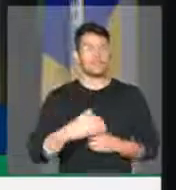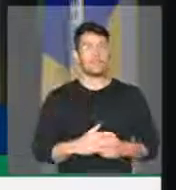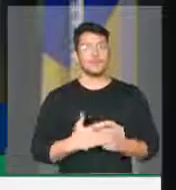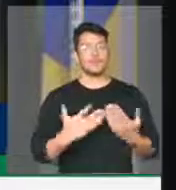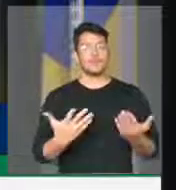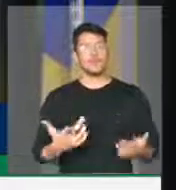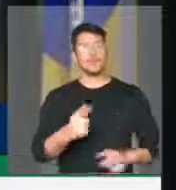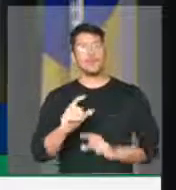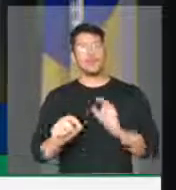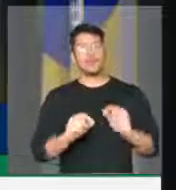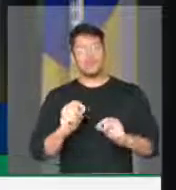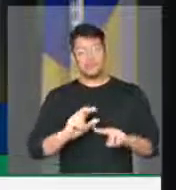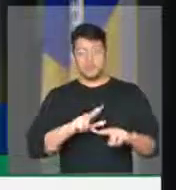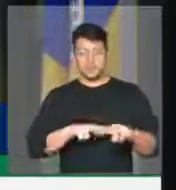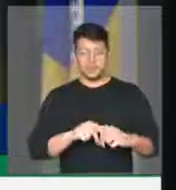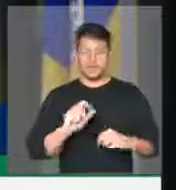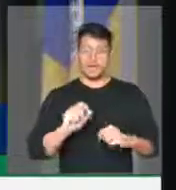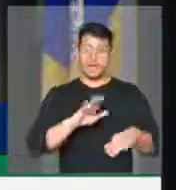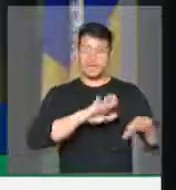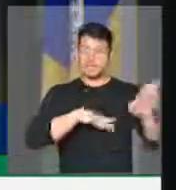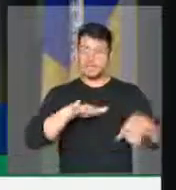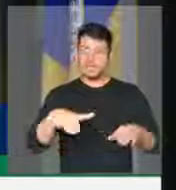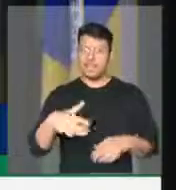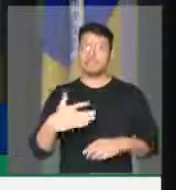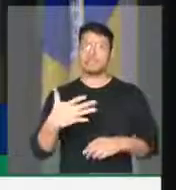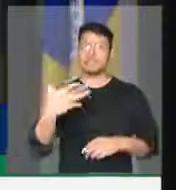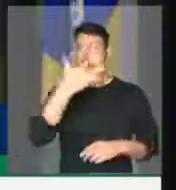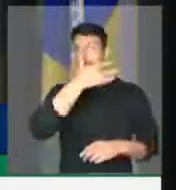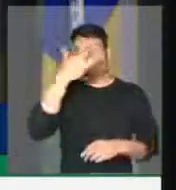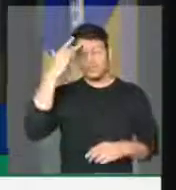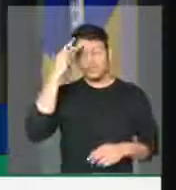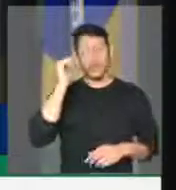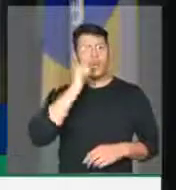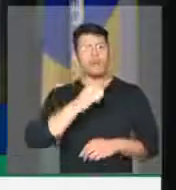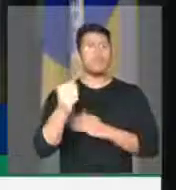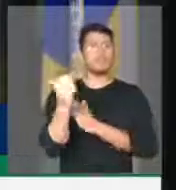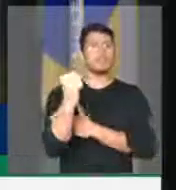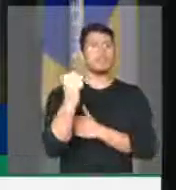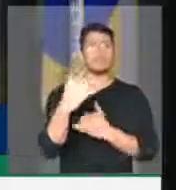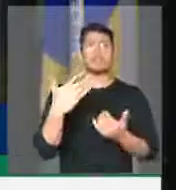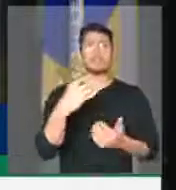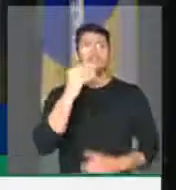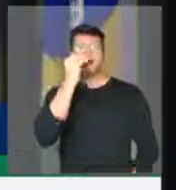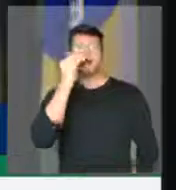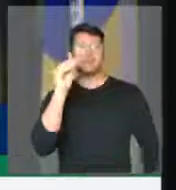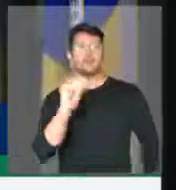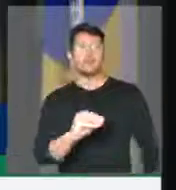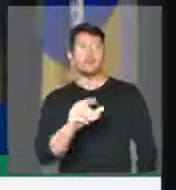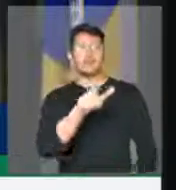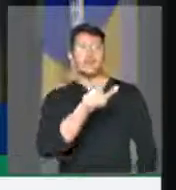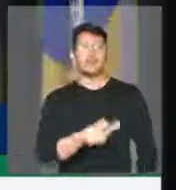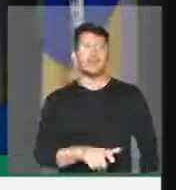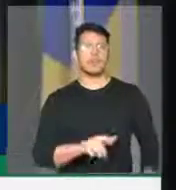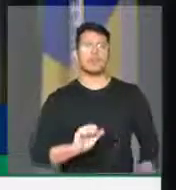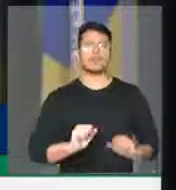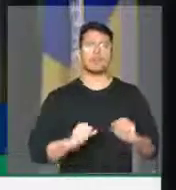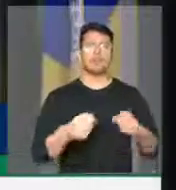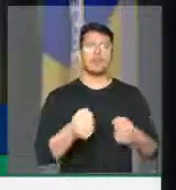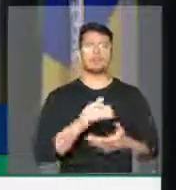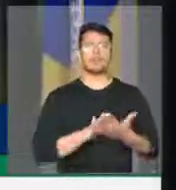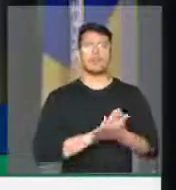mulheres que estudam, que enfrentam os desafios da vida. O caso aqui da presidenta, essa combativa parlamentar do